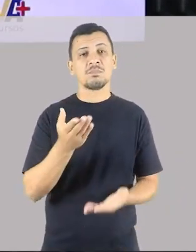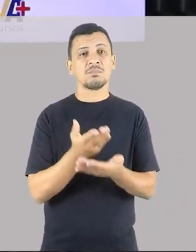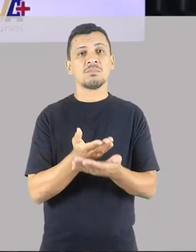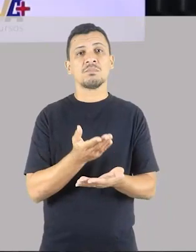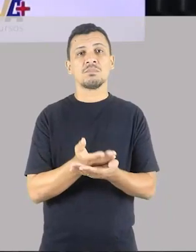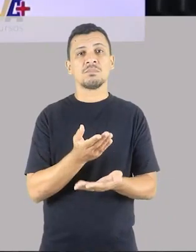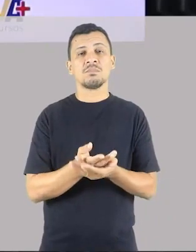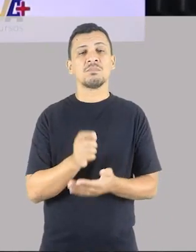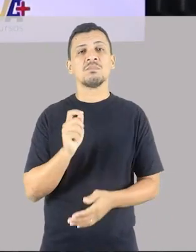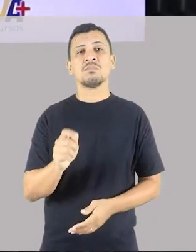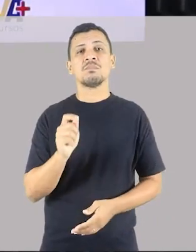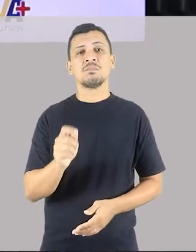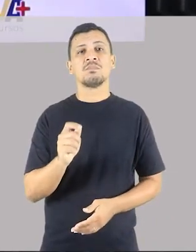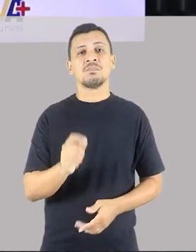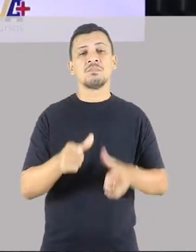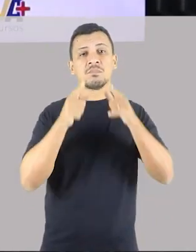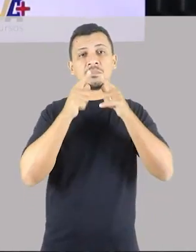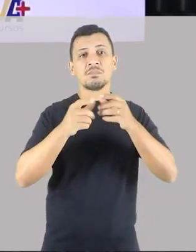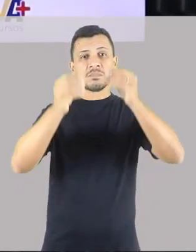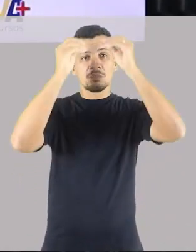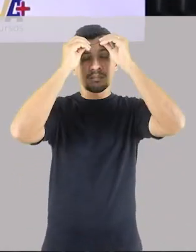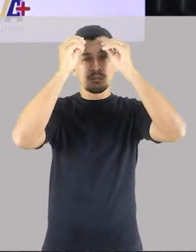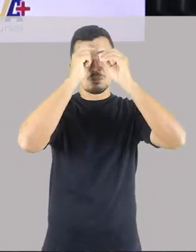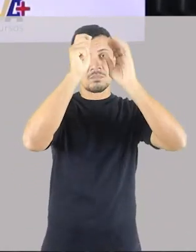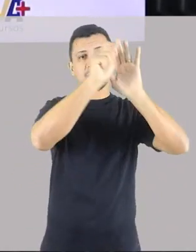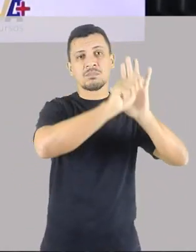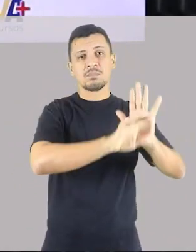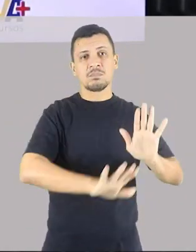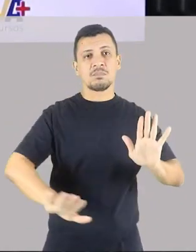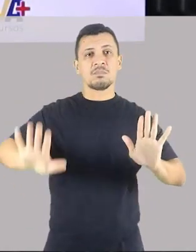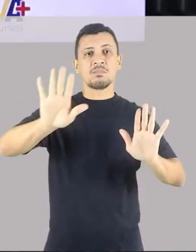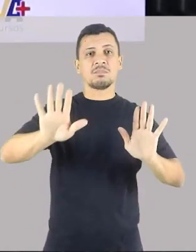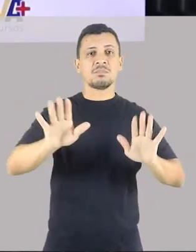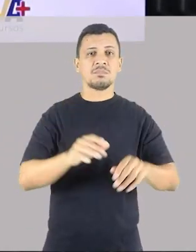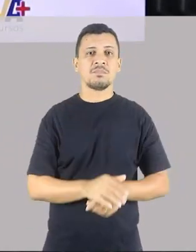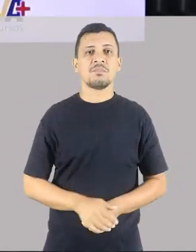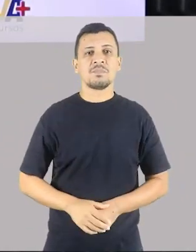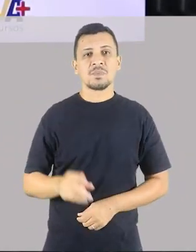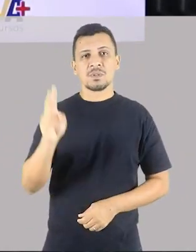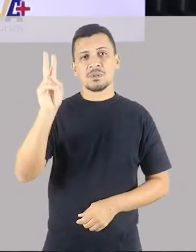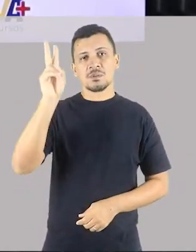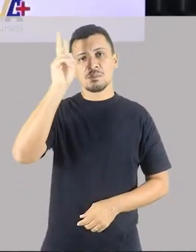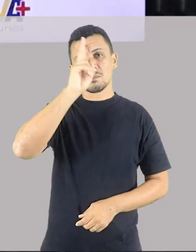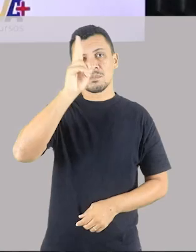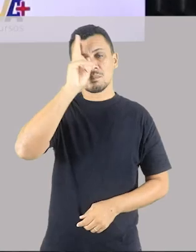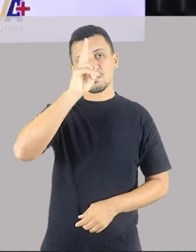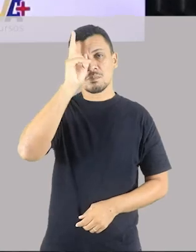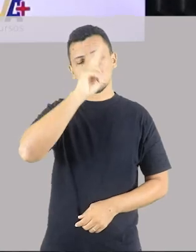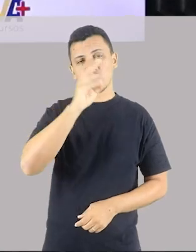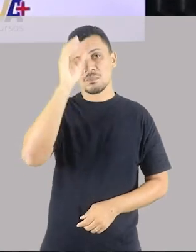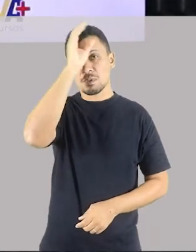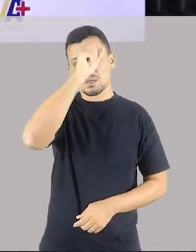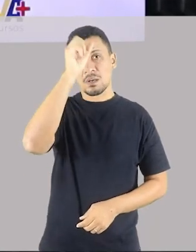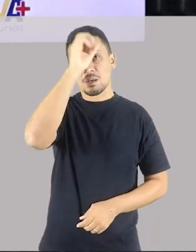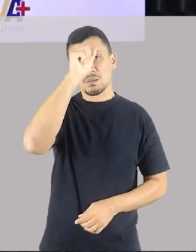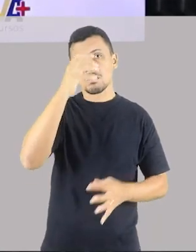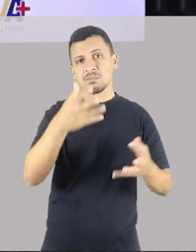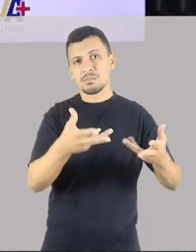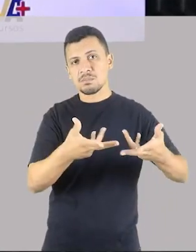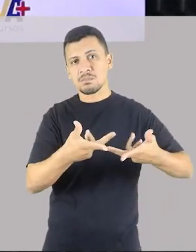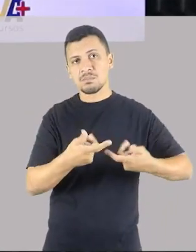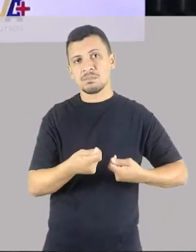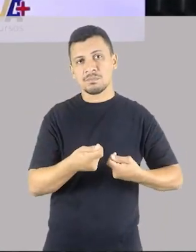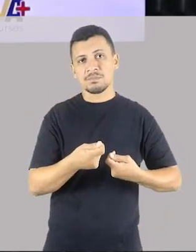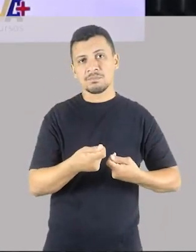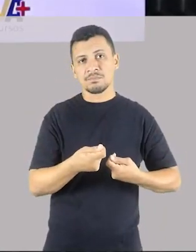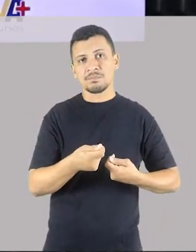das figuras semânticas de linguagem. E aí sempre lembrando, para o seu aprendizado ficar mais efetivo, não